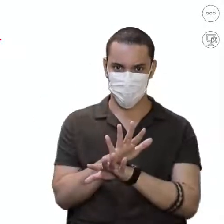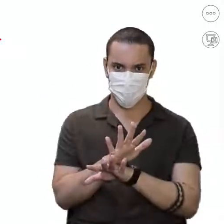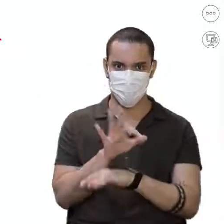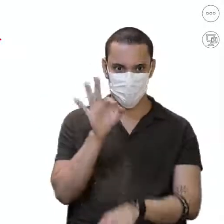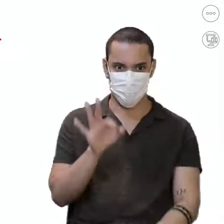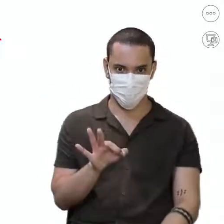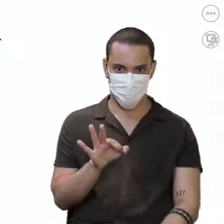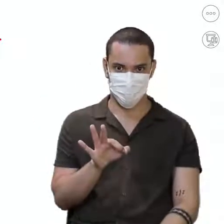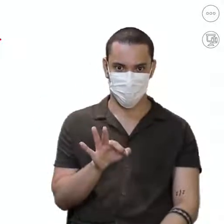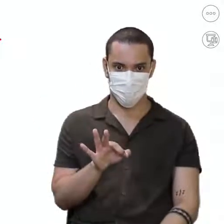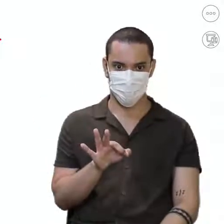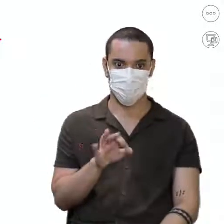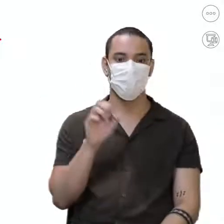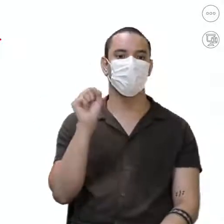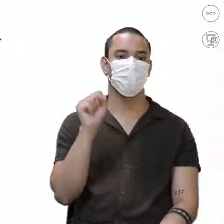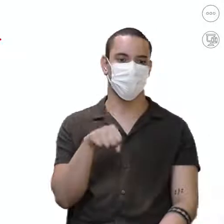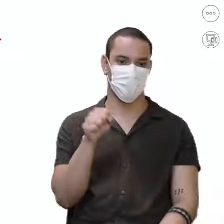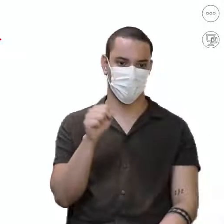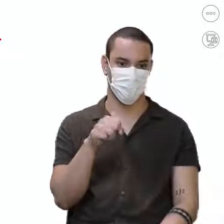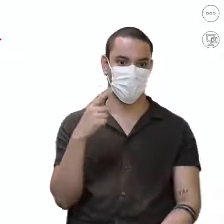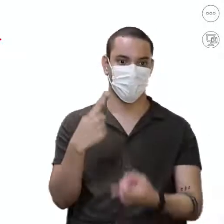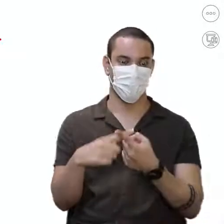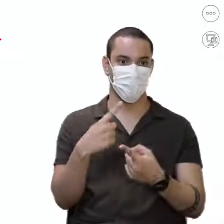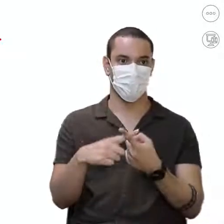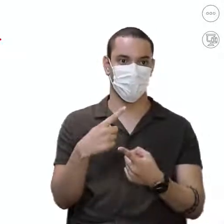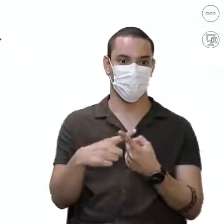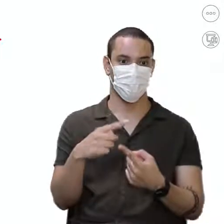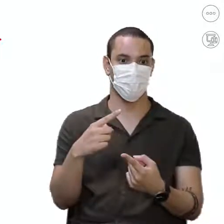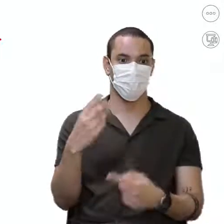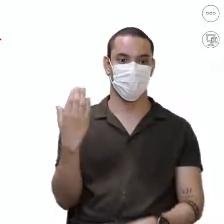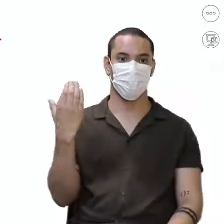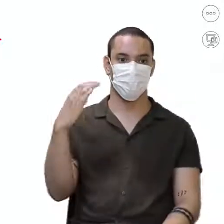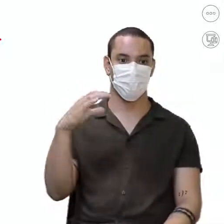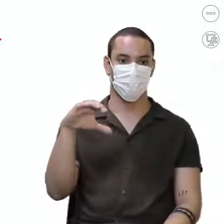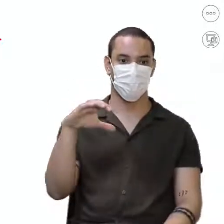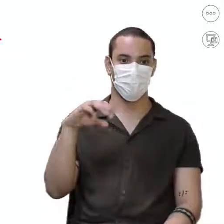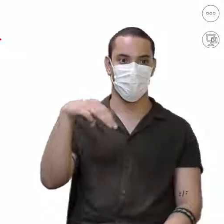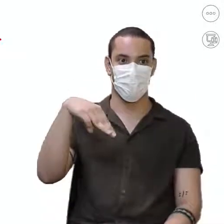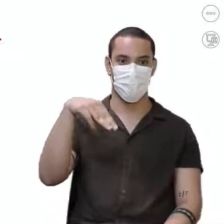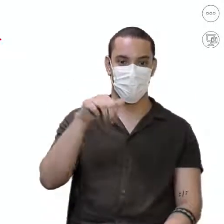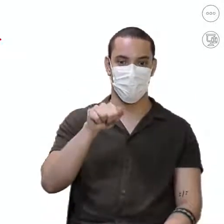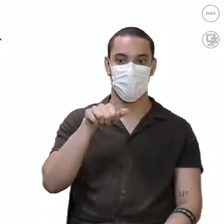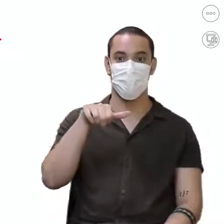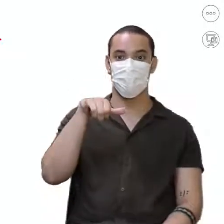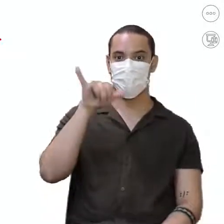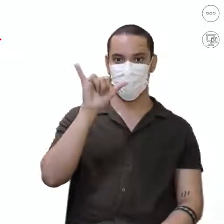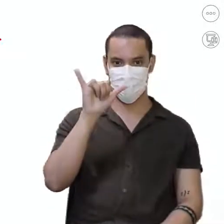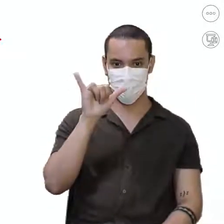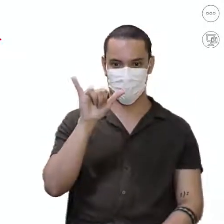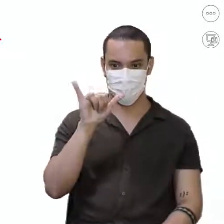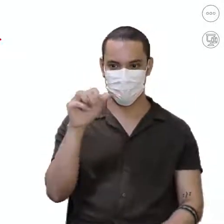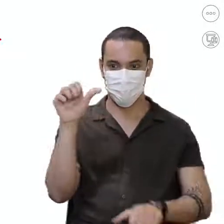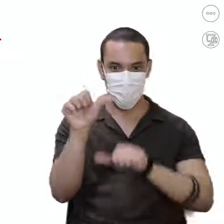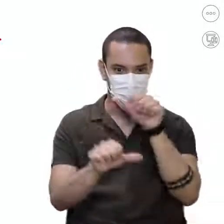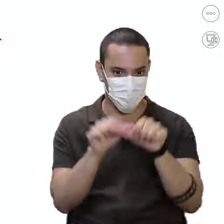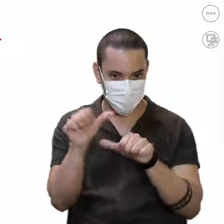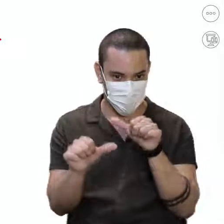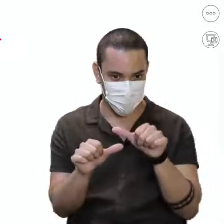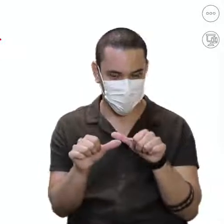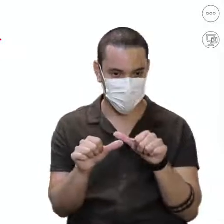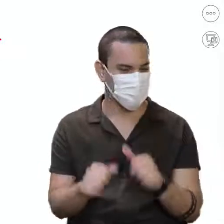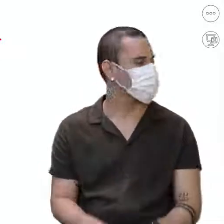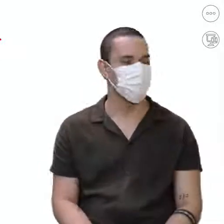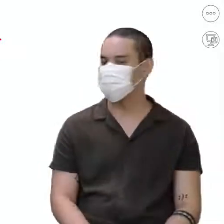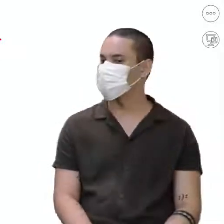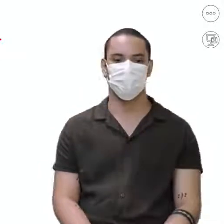Tá, tá sim, porque o may, eu pensei que eu já ia colocar medo em vocês aqui e falar que vocês teriam que mudar esse